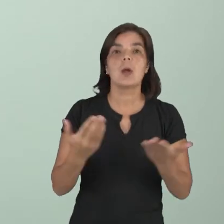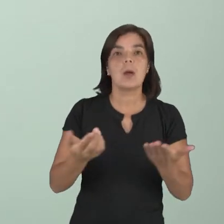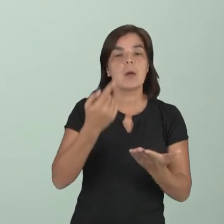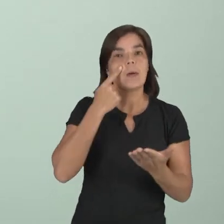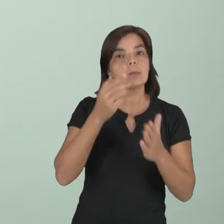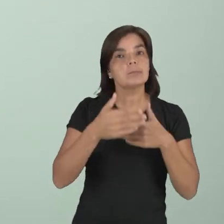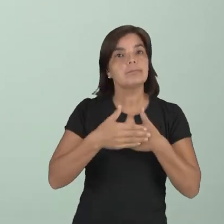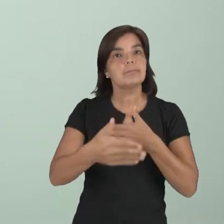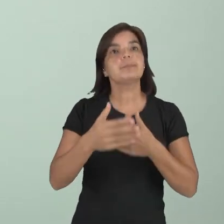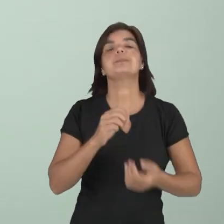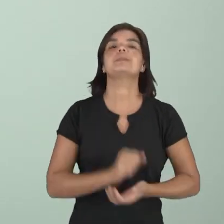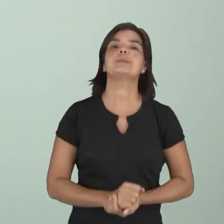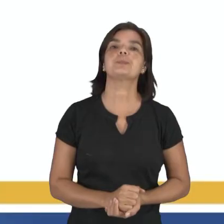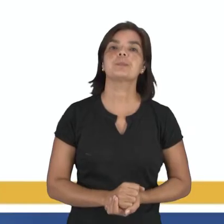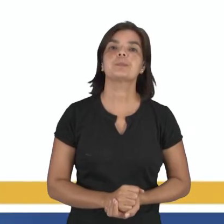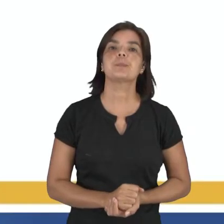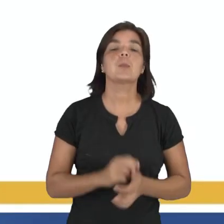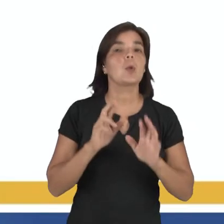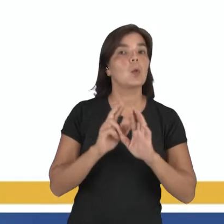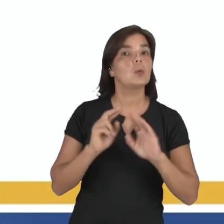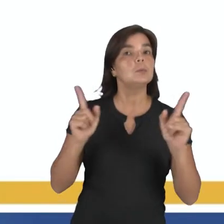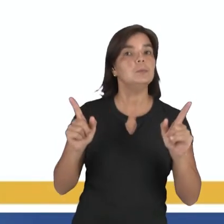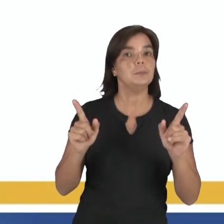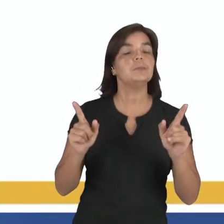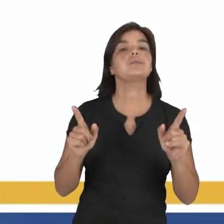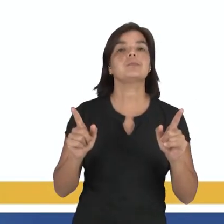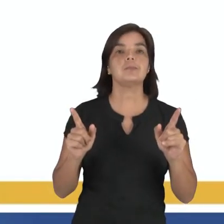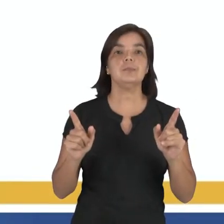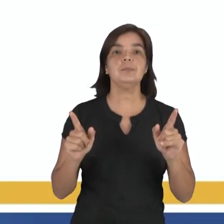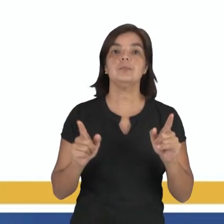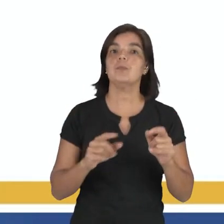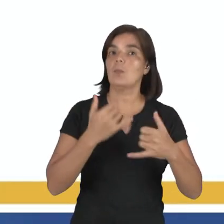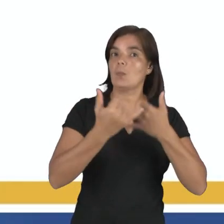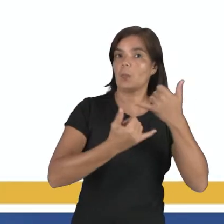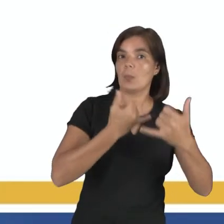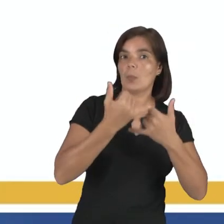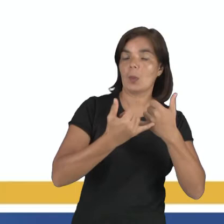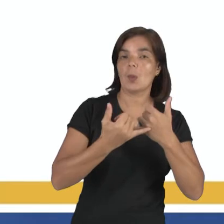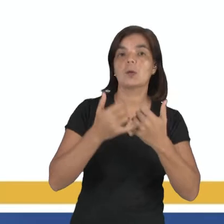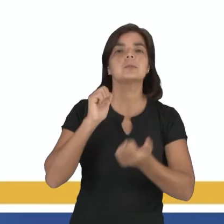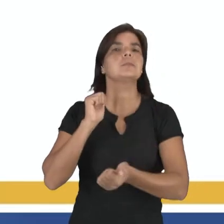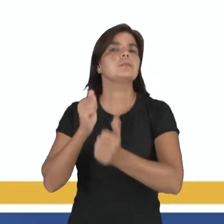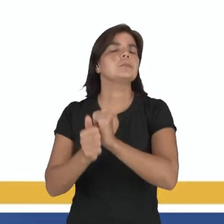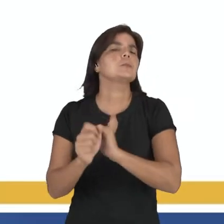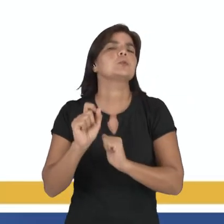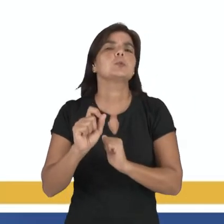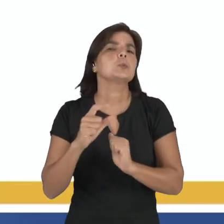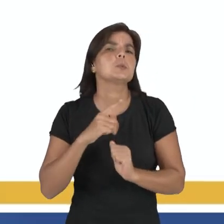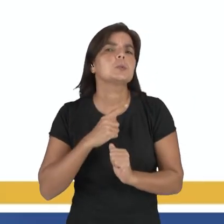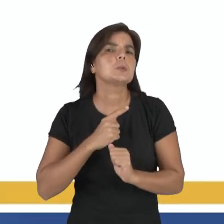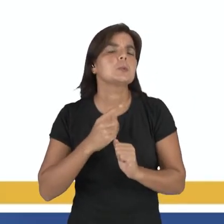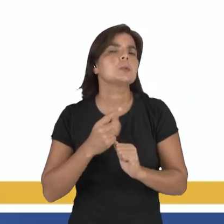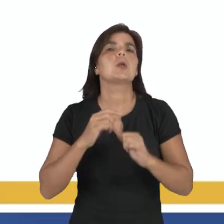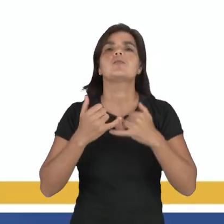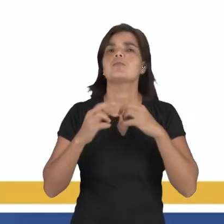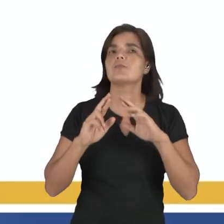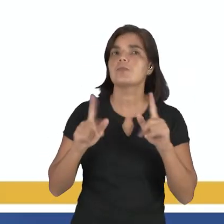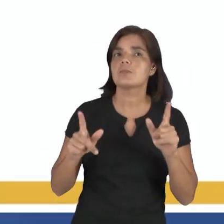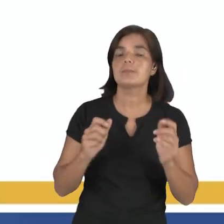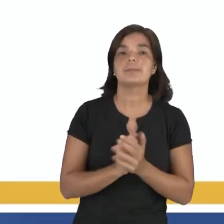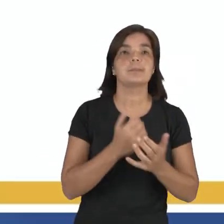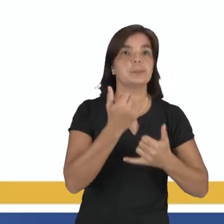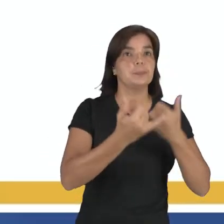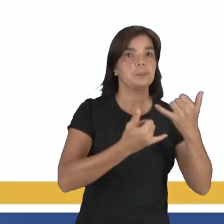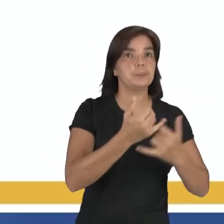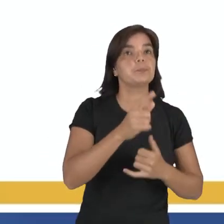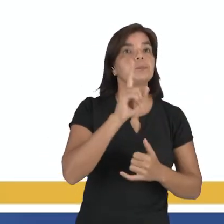dar seguimento com o diferencial entre jogo e esporte. O que tem de diferente num e no outro?